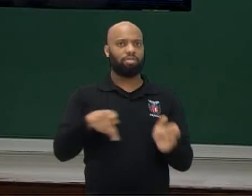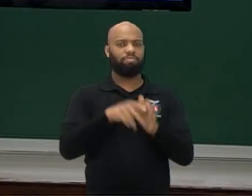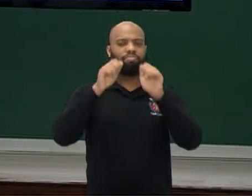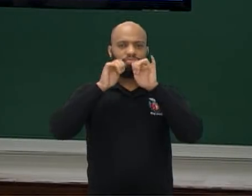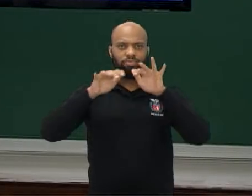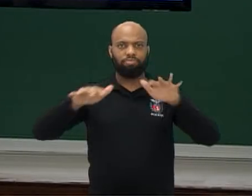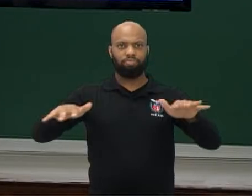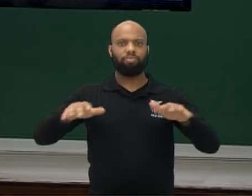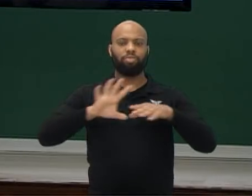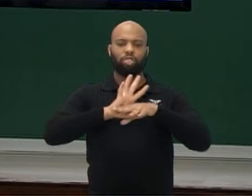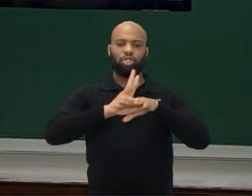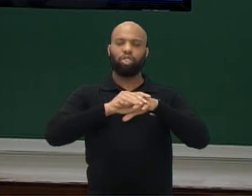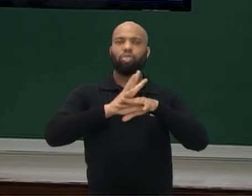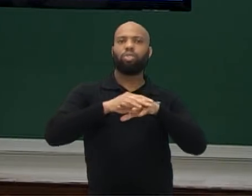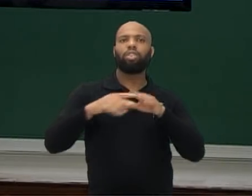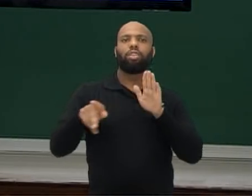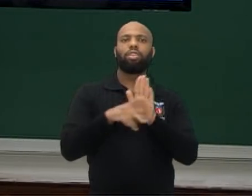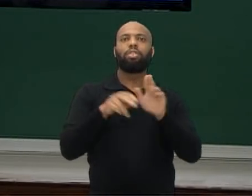doenças causadas